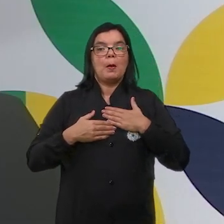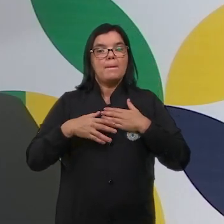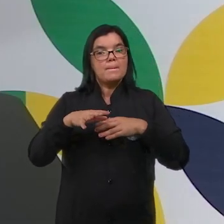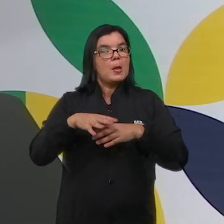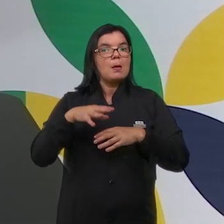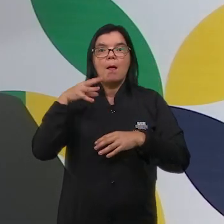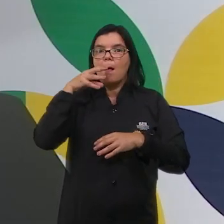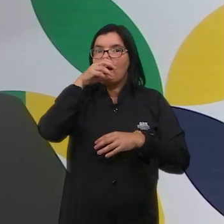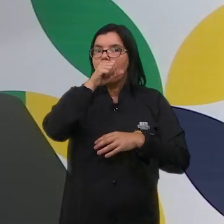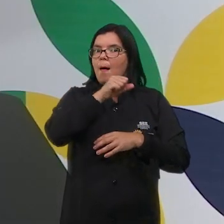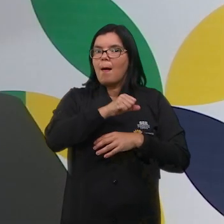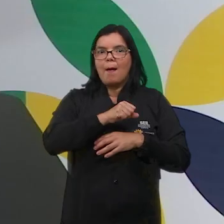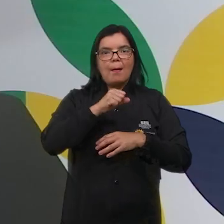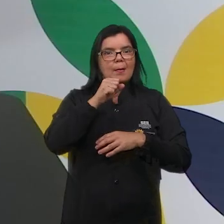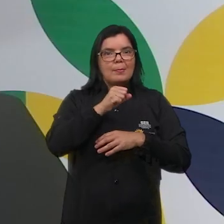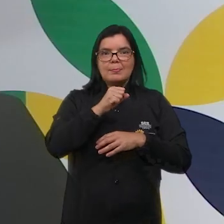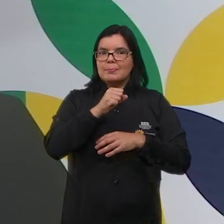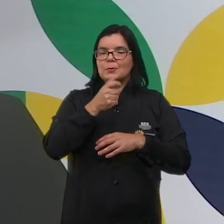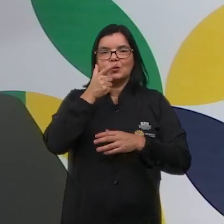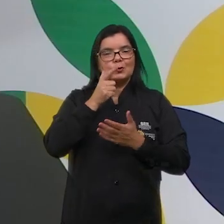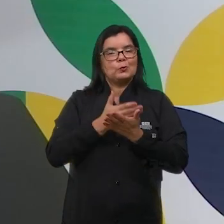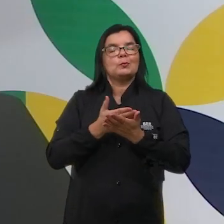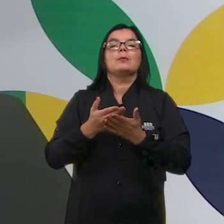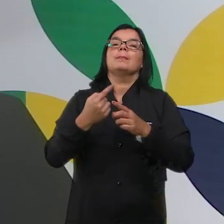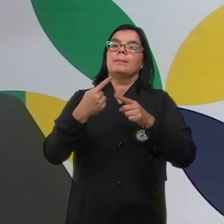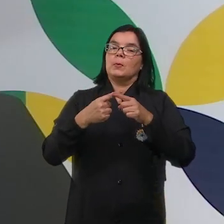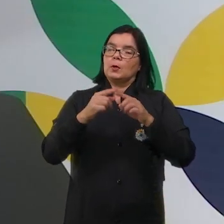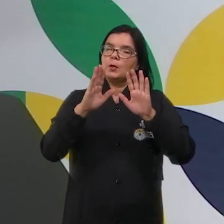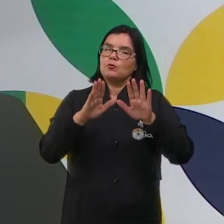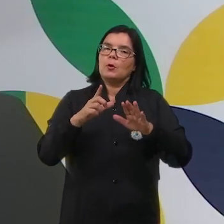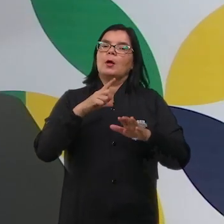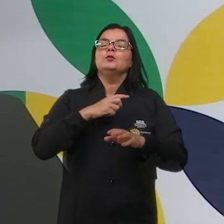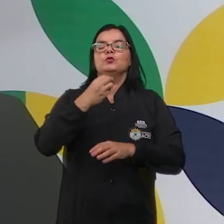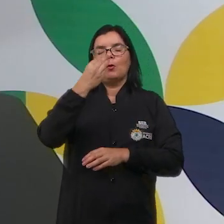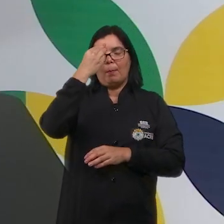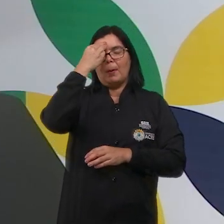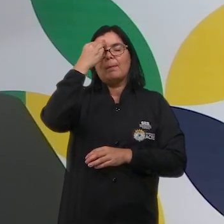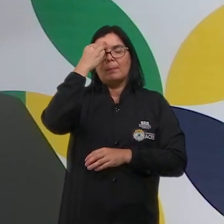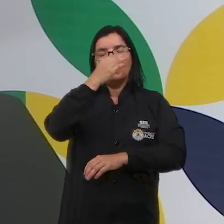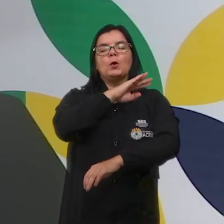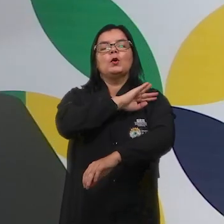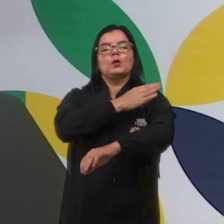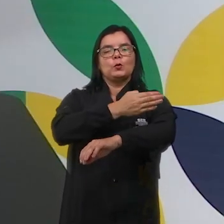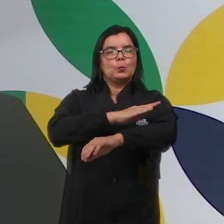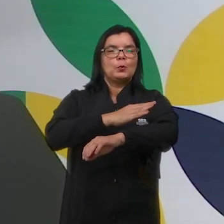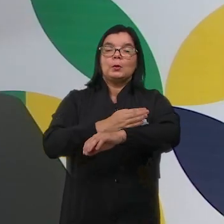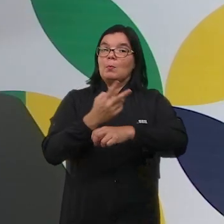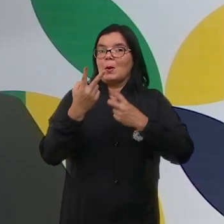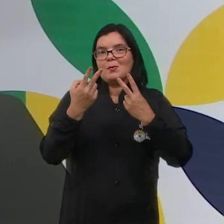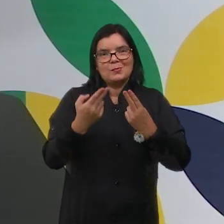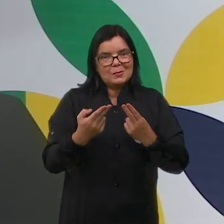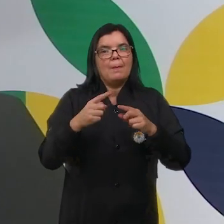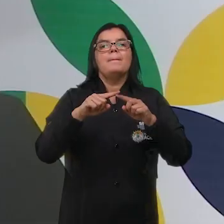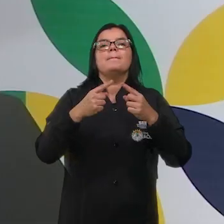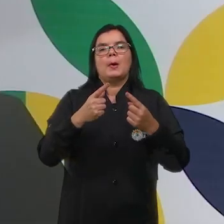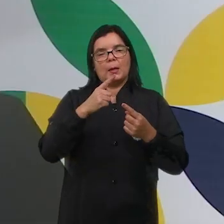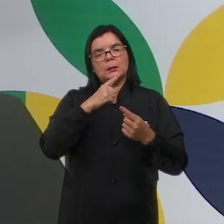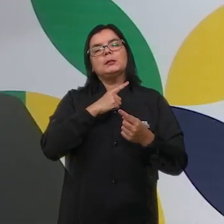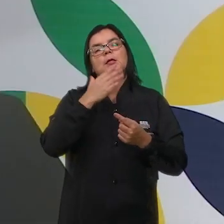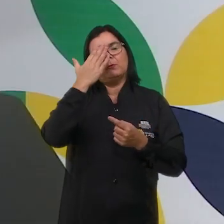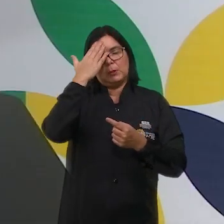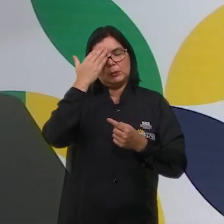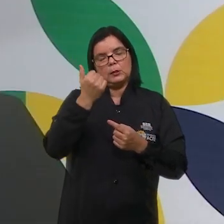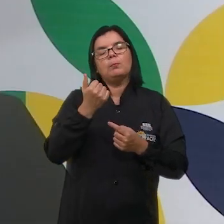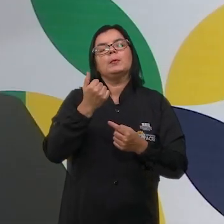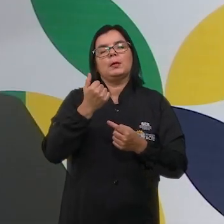muito mais rápido do que você ao começar. Porque ele tinha memória muscular, seu corpo tinha. Não vai ser o mesmo ritmo, mas ele vai chegar